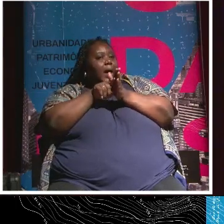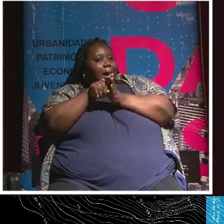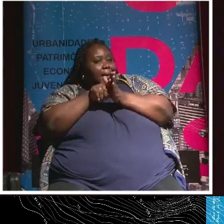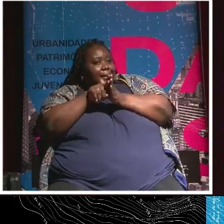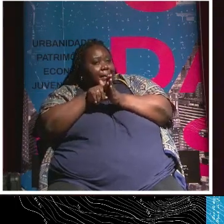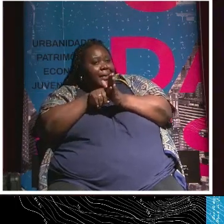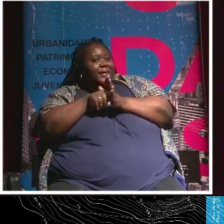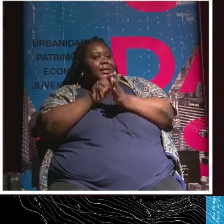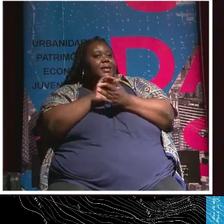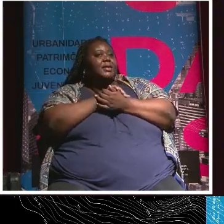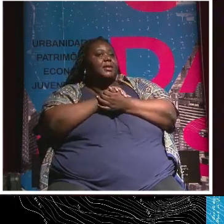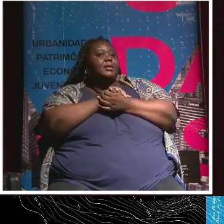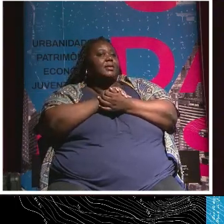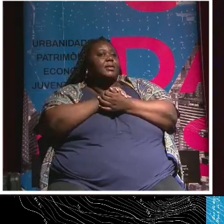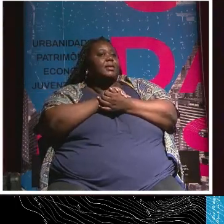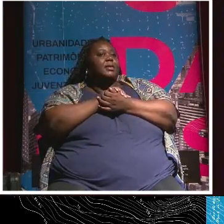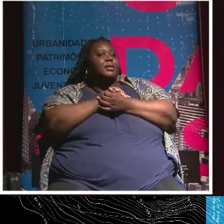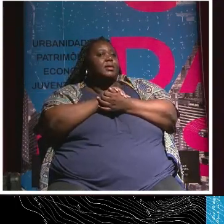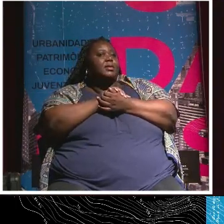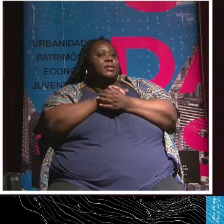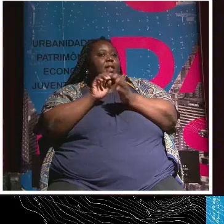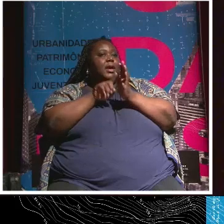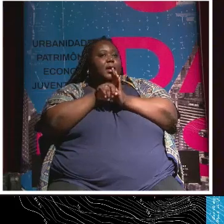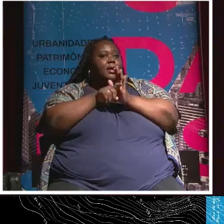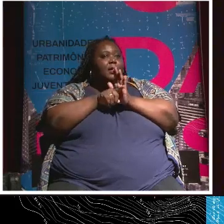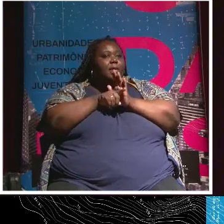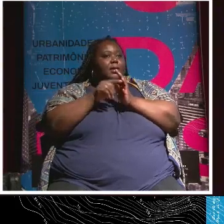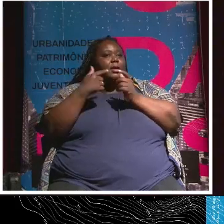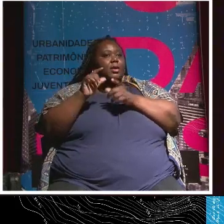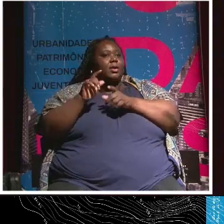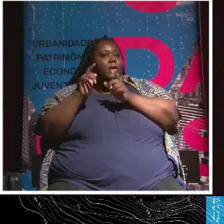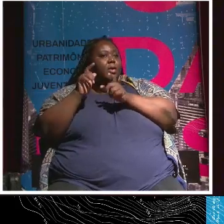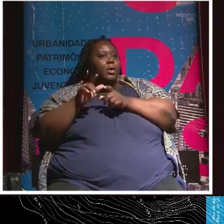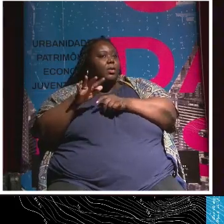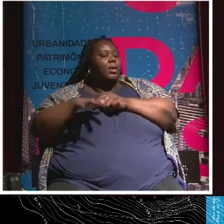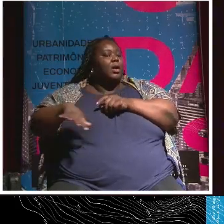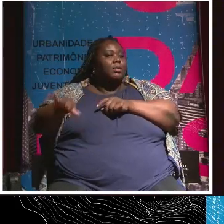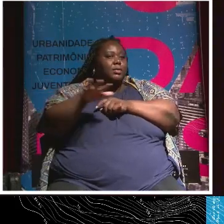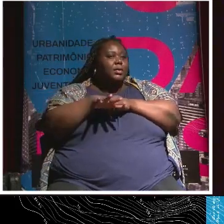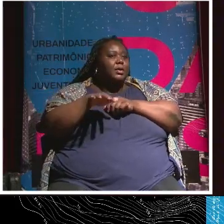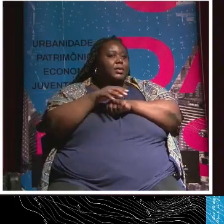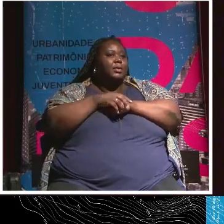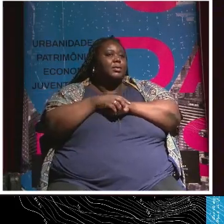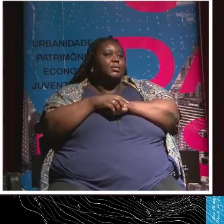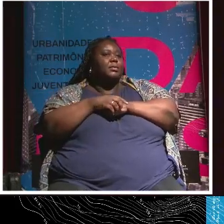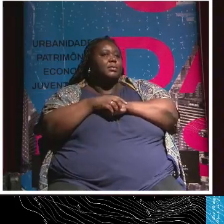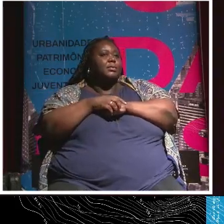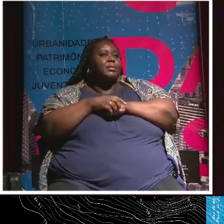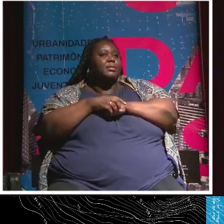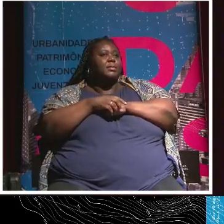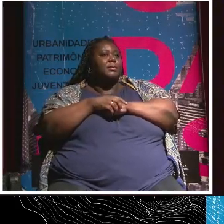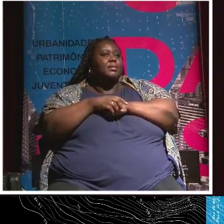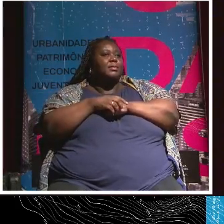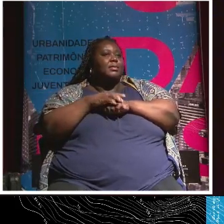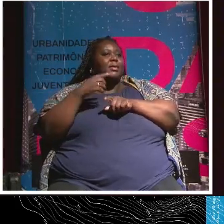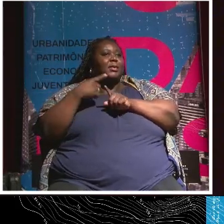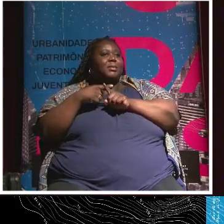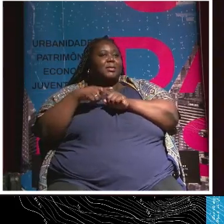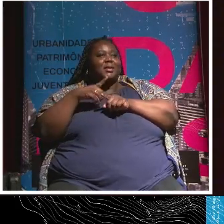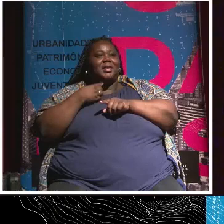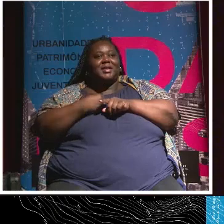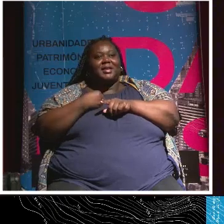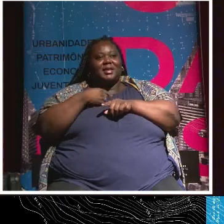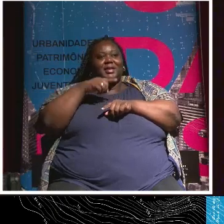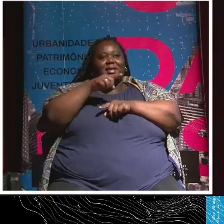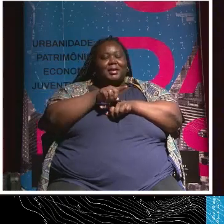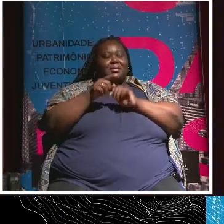engajada, da pesquisa implicada, né? com o lugar, com o território, com a situação que está ali sendo